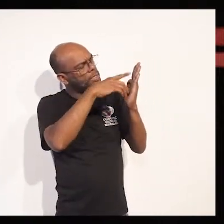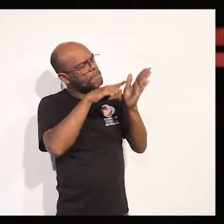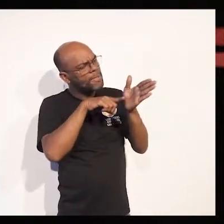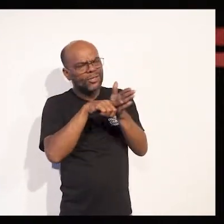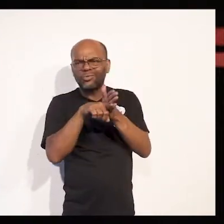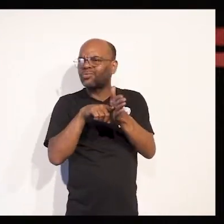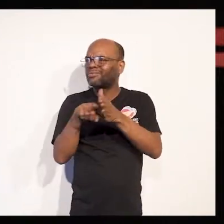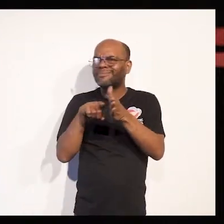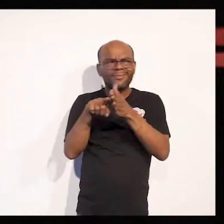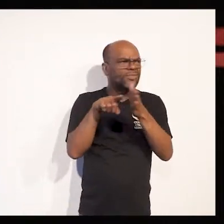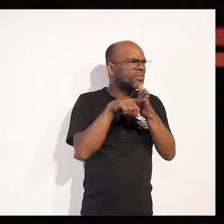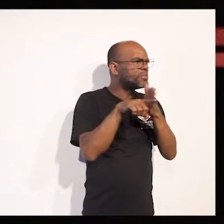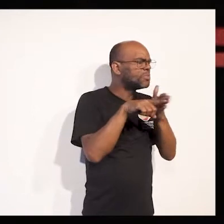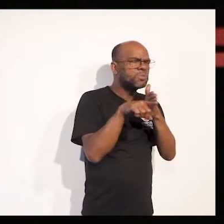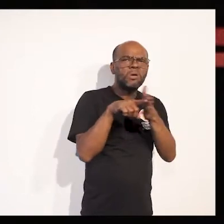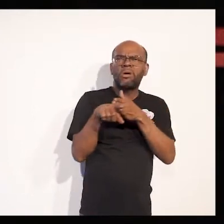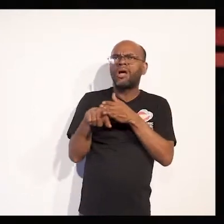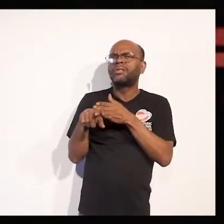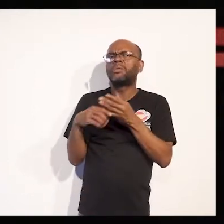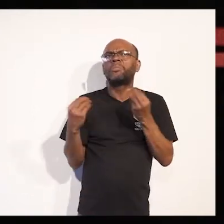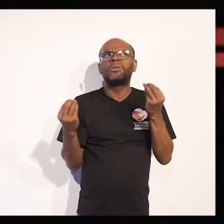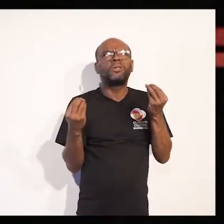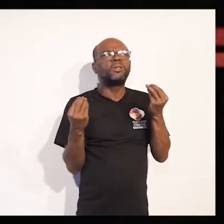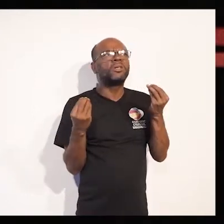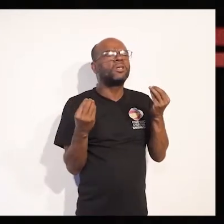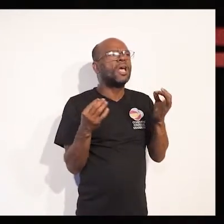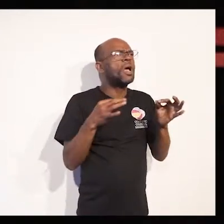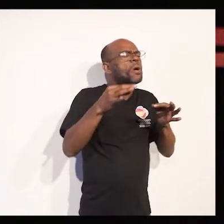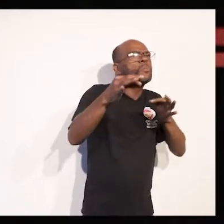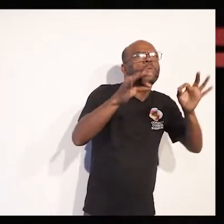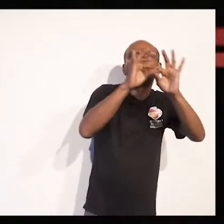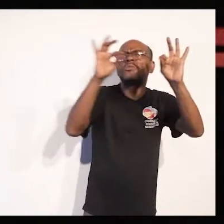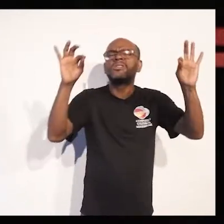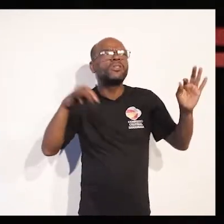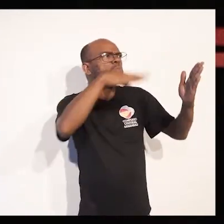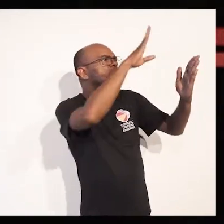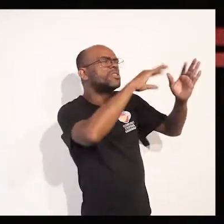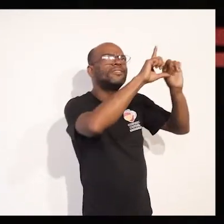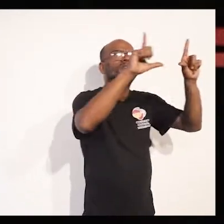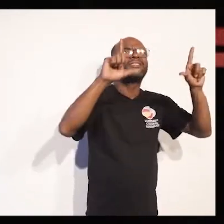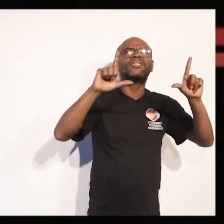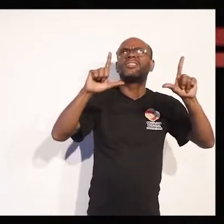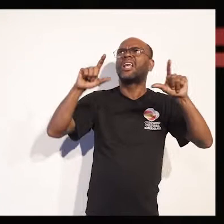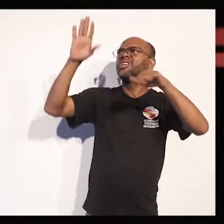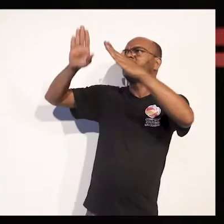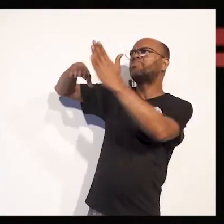pesquisas sobre os materiais dele de produção de telas e de pinturas e